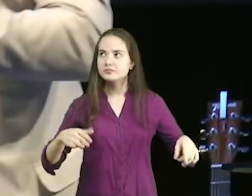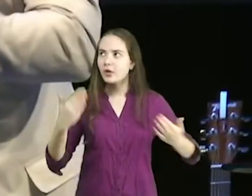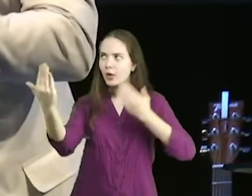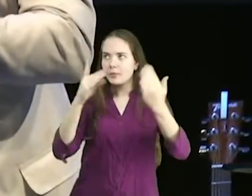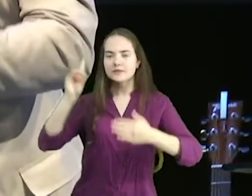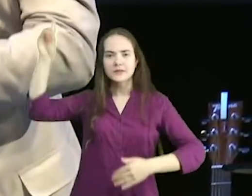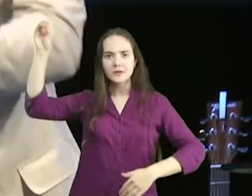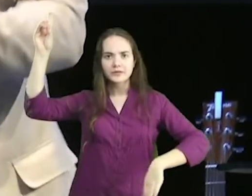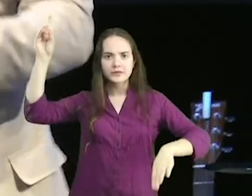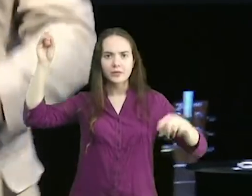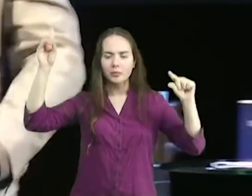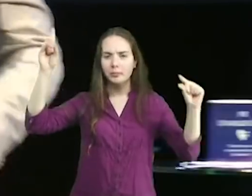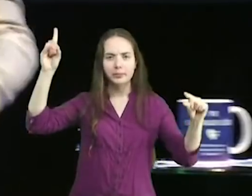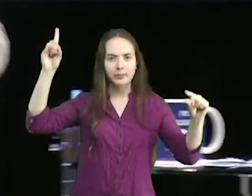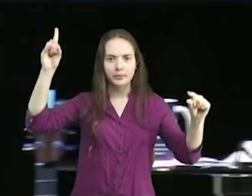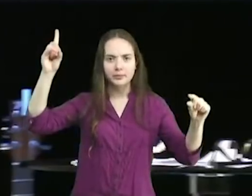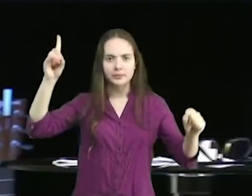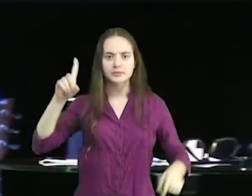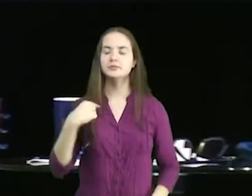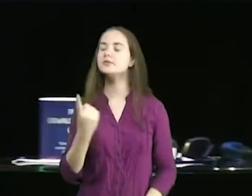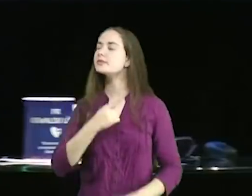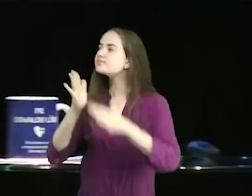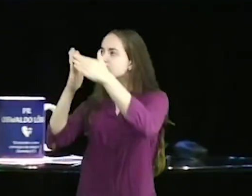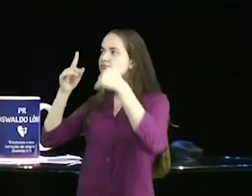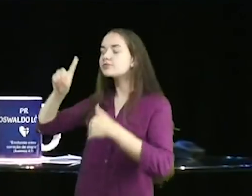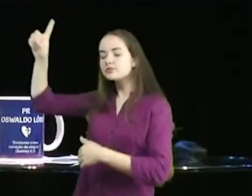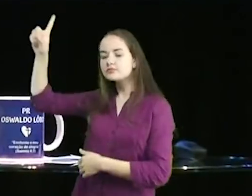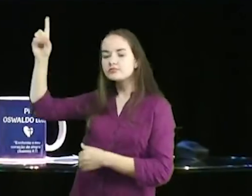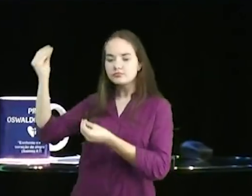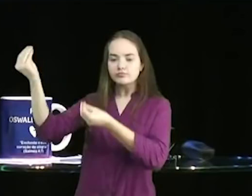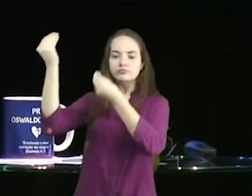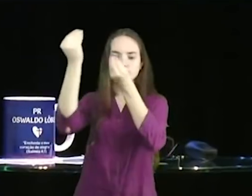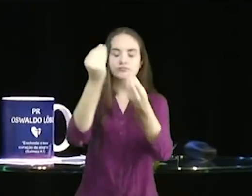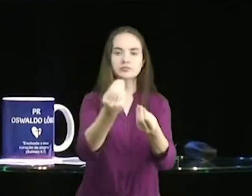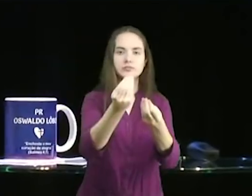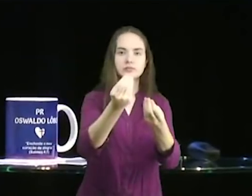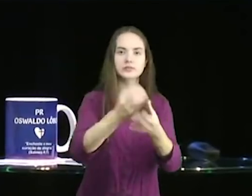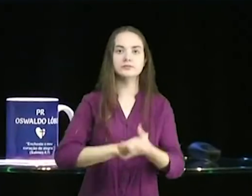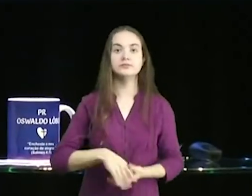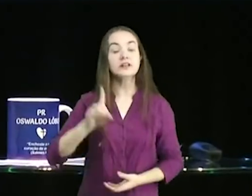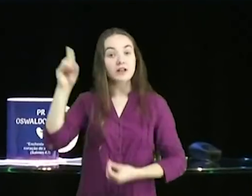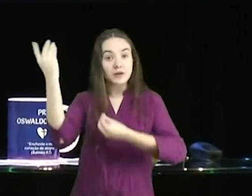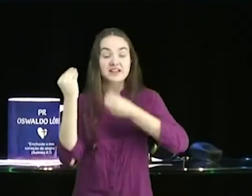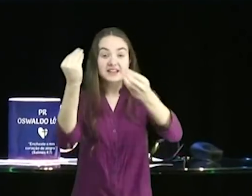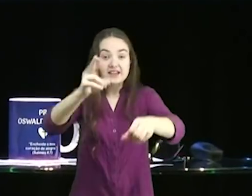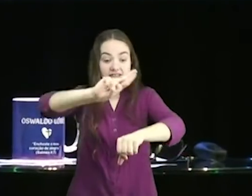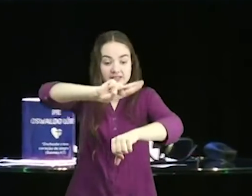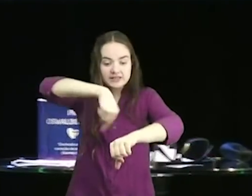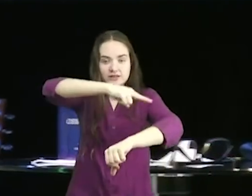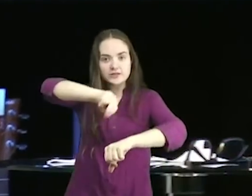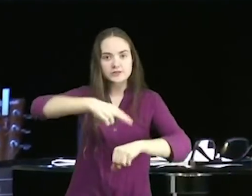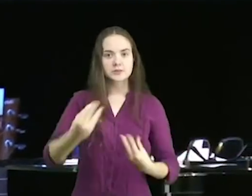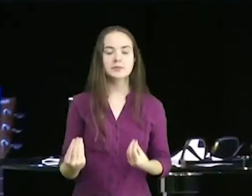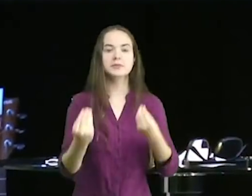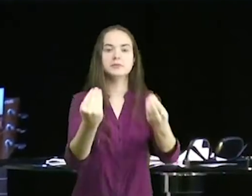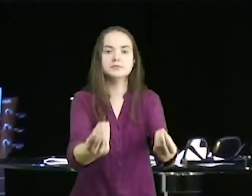O que é para Deus aquilo que a gente pede? Pede-me e te darei nações por herança. Eu vou te dar os